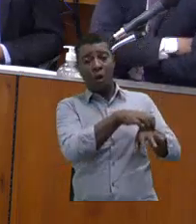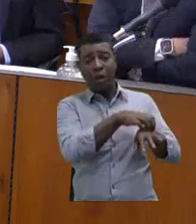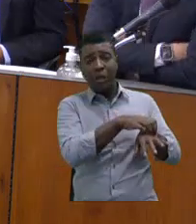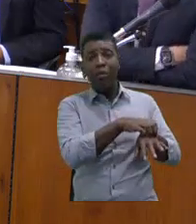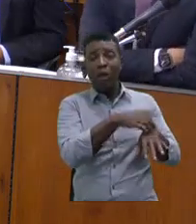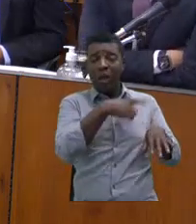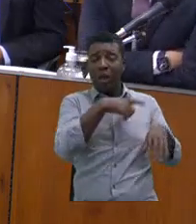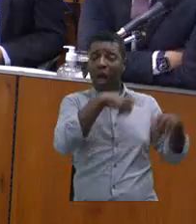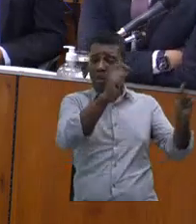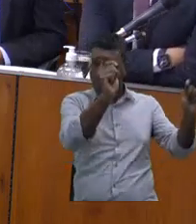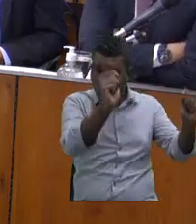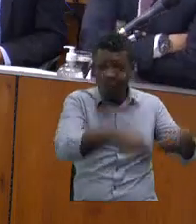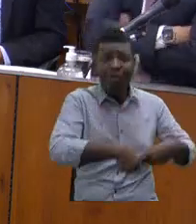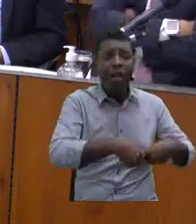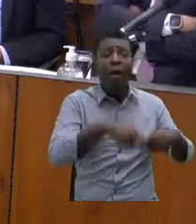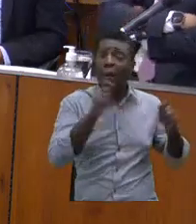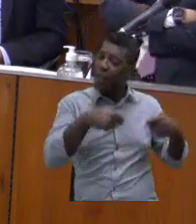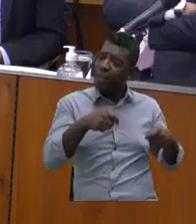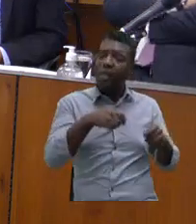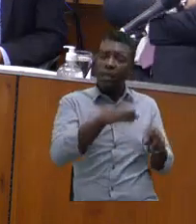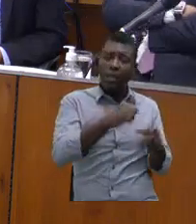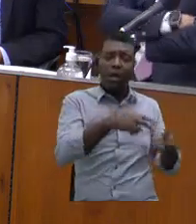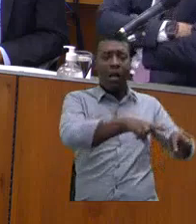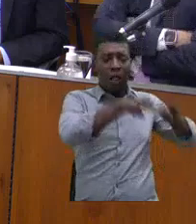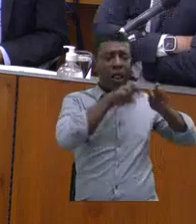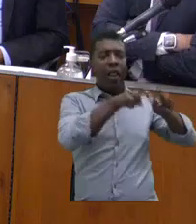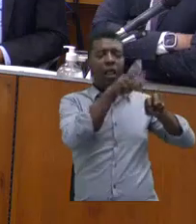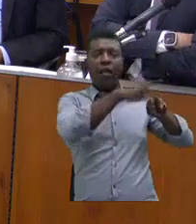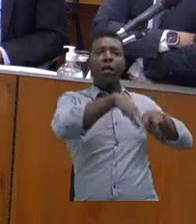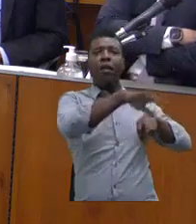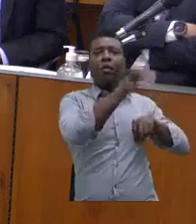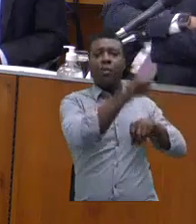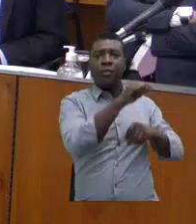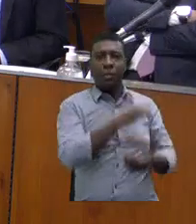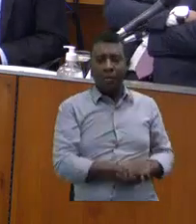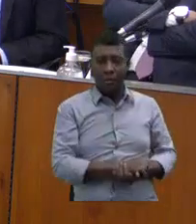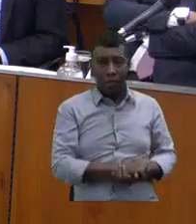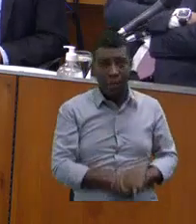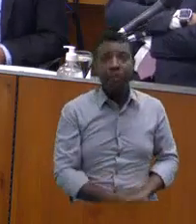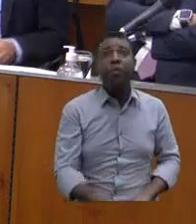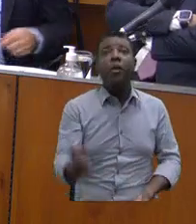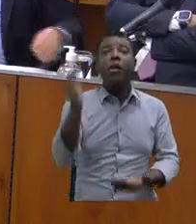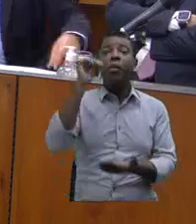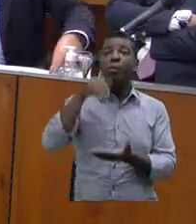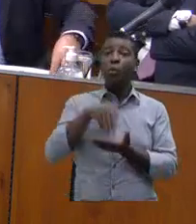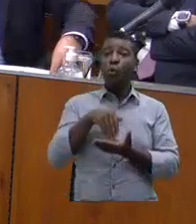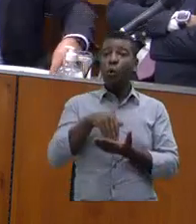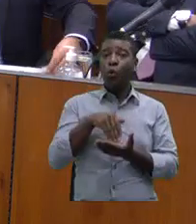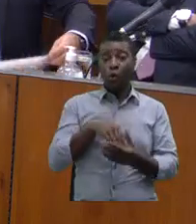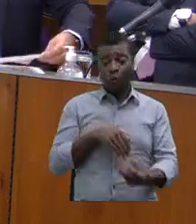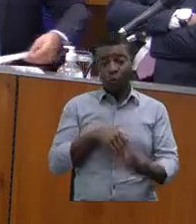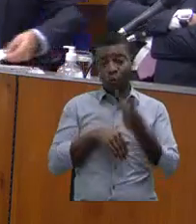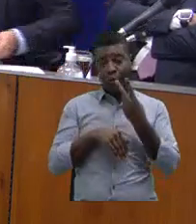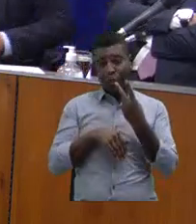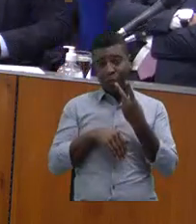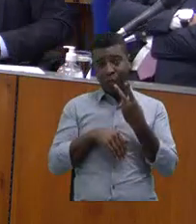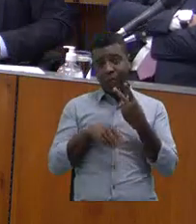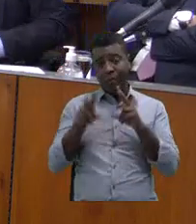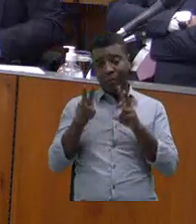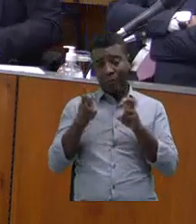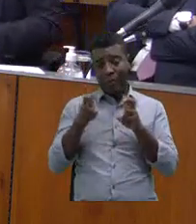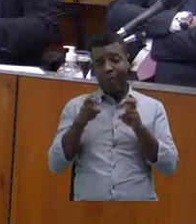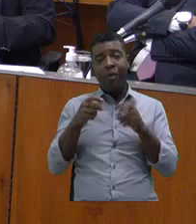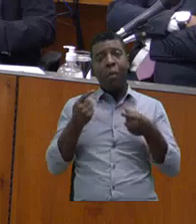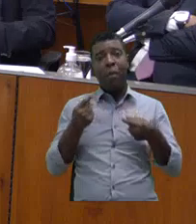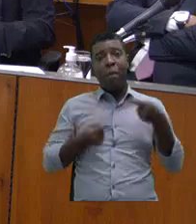maravilhoso lá que precisa ser explorado. E, por último, dois assuntos polêmicos, secretário, que é a questão